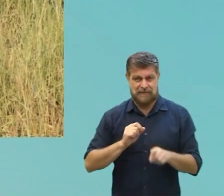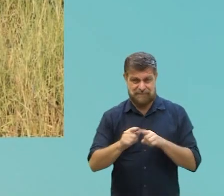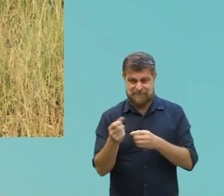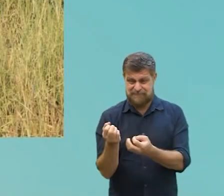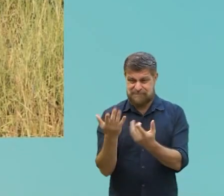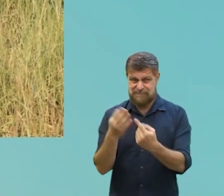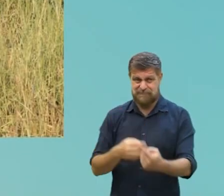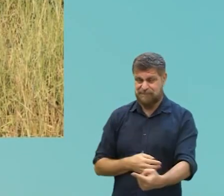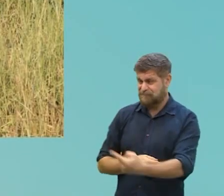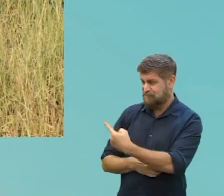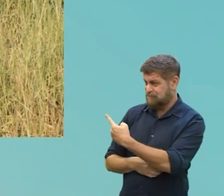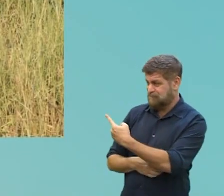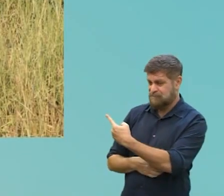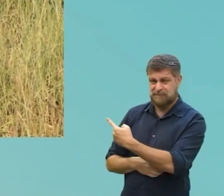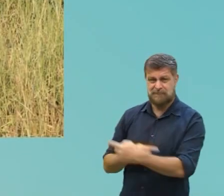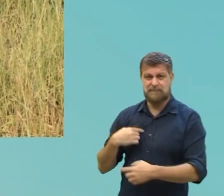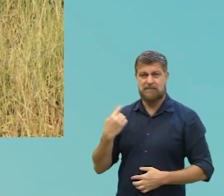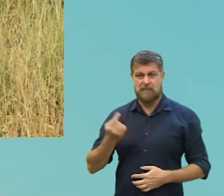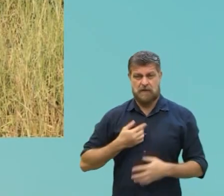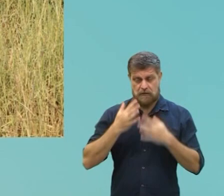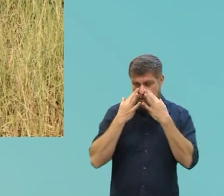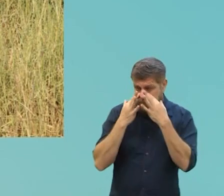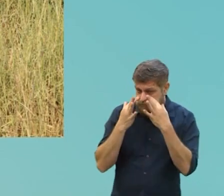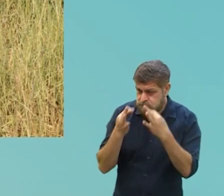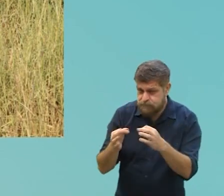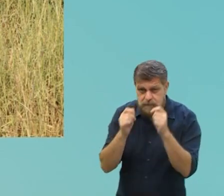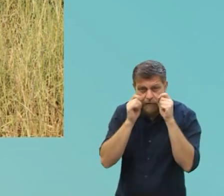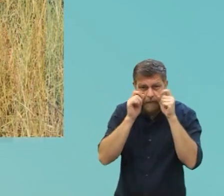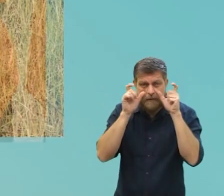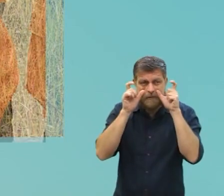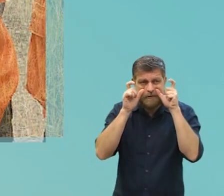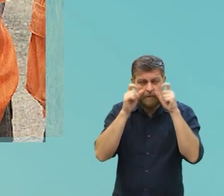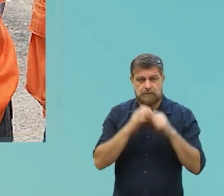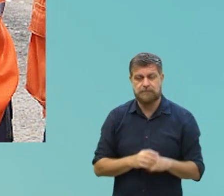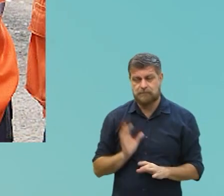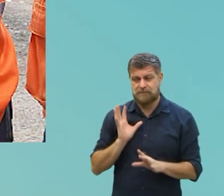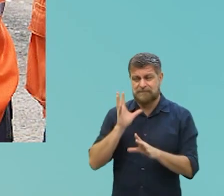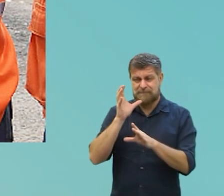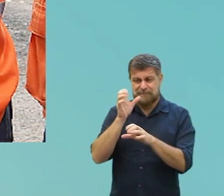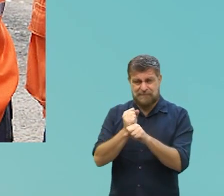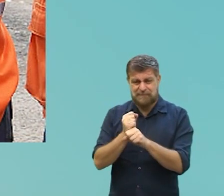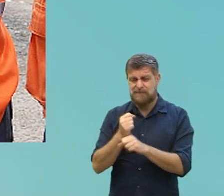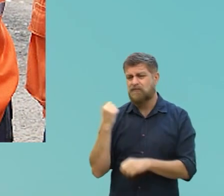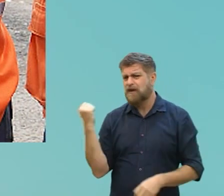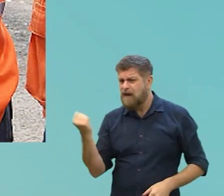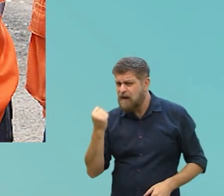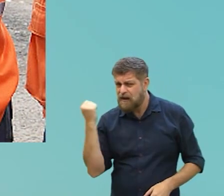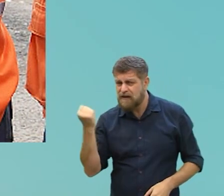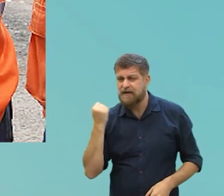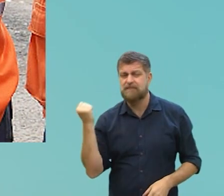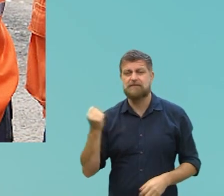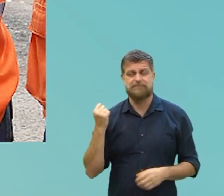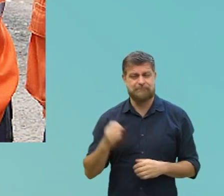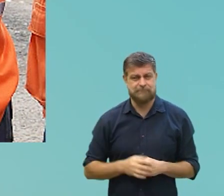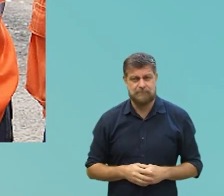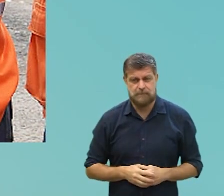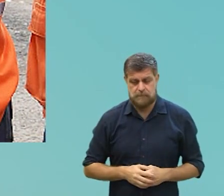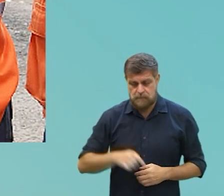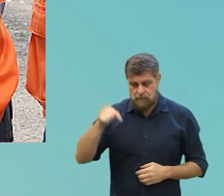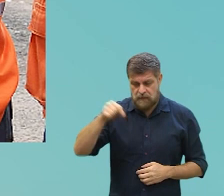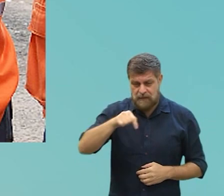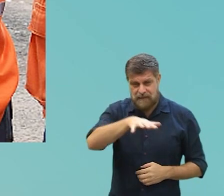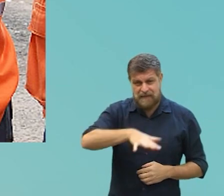dos incêndios, que é o que chama mais atenção, e tudo isso é um agravamento bastante significativo.